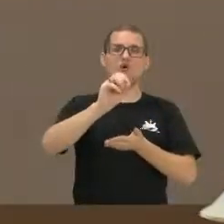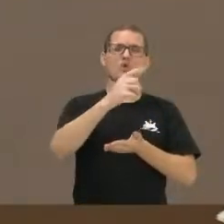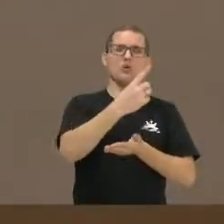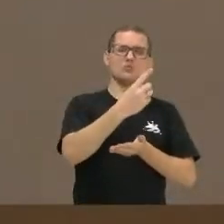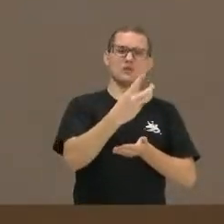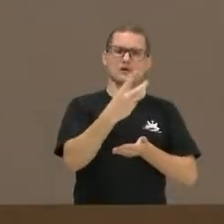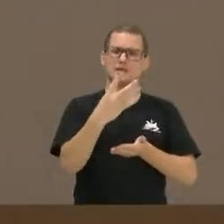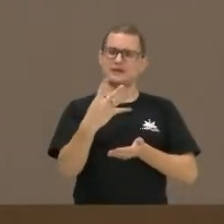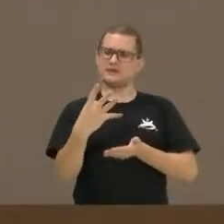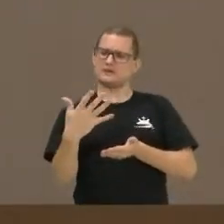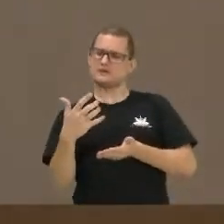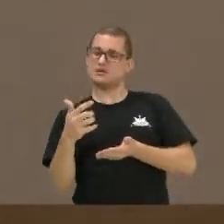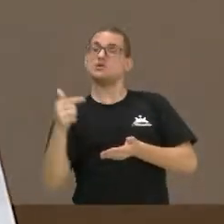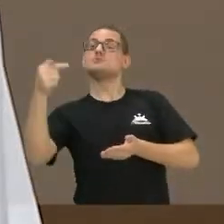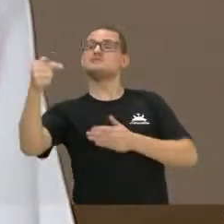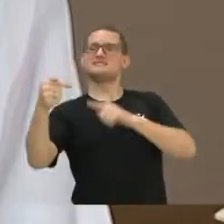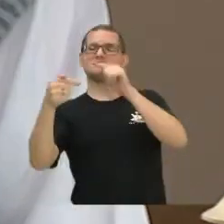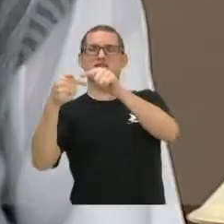celu